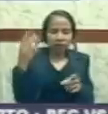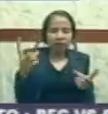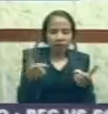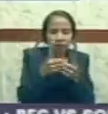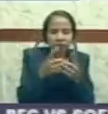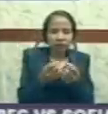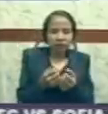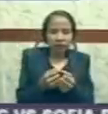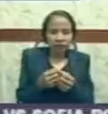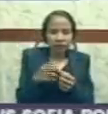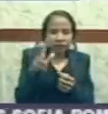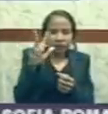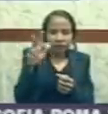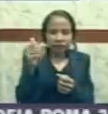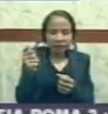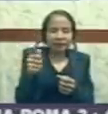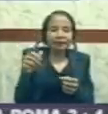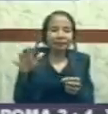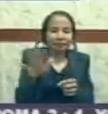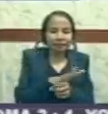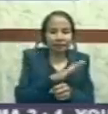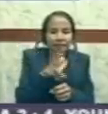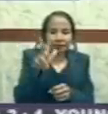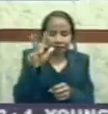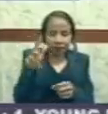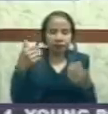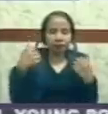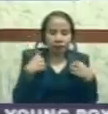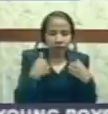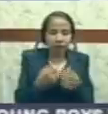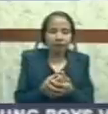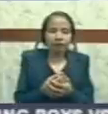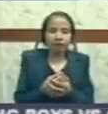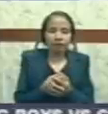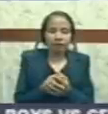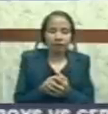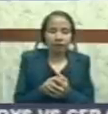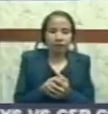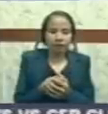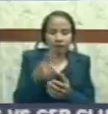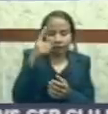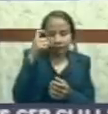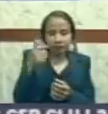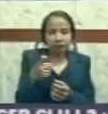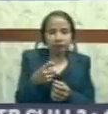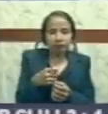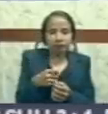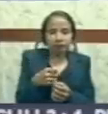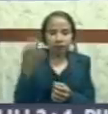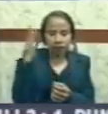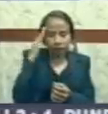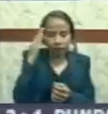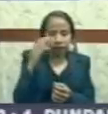Então, 3A, né, a tu completa tan 3, né, que ia te ona. Da tal maneira que a razão ser, né, que o